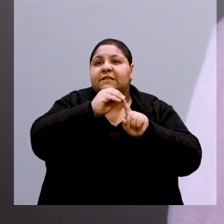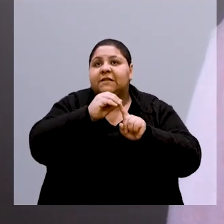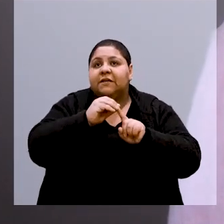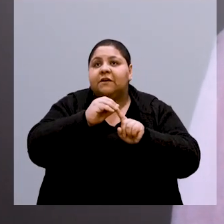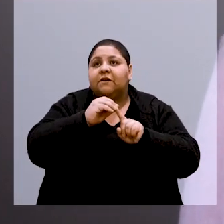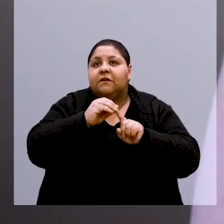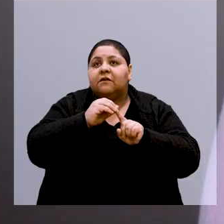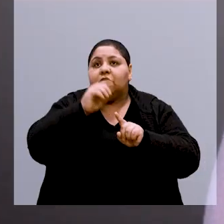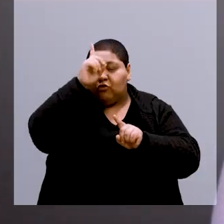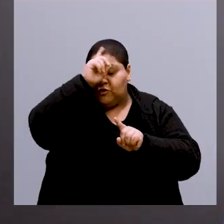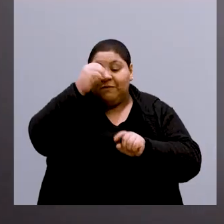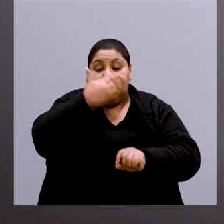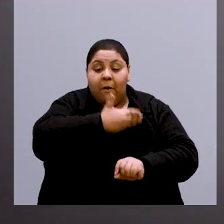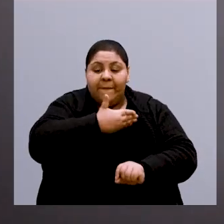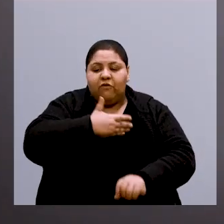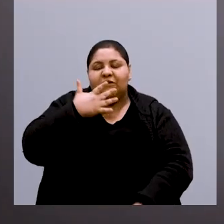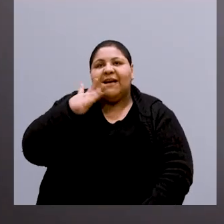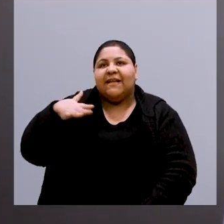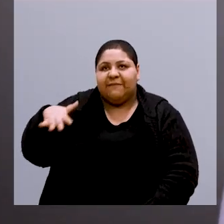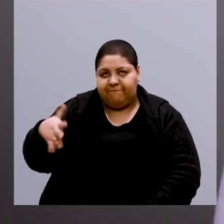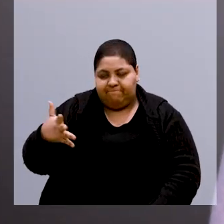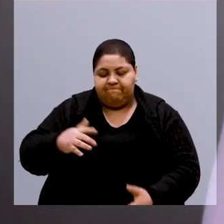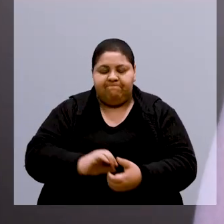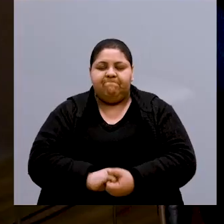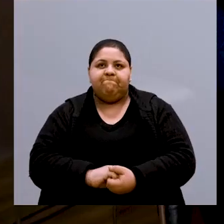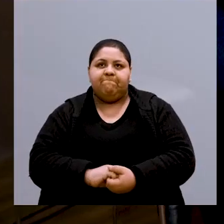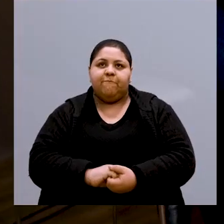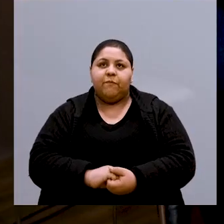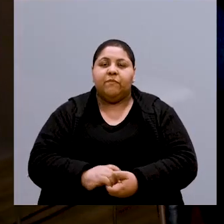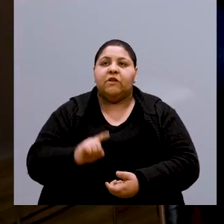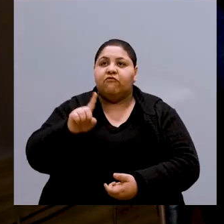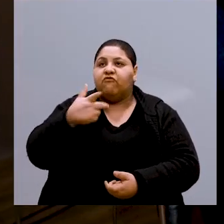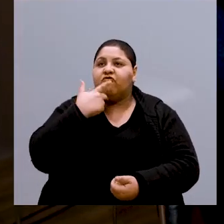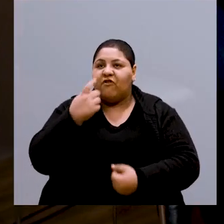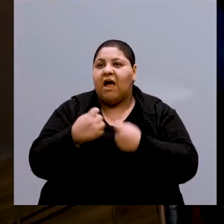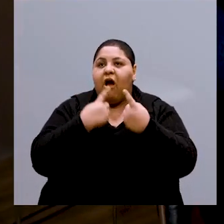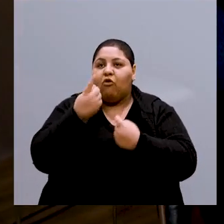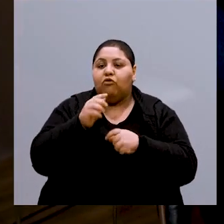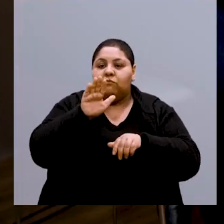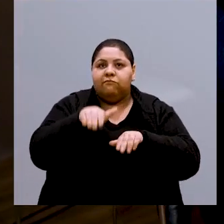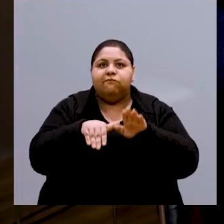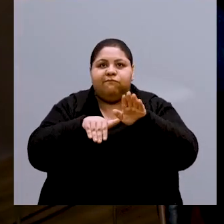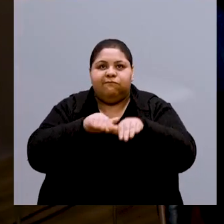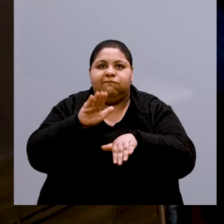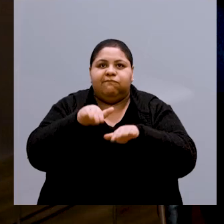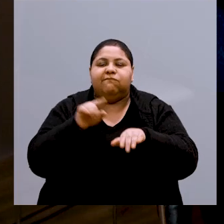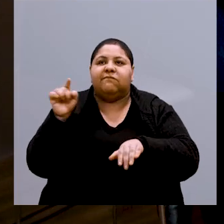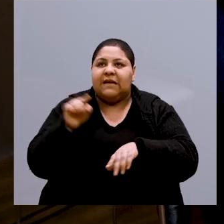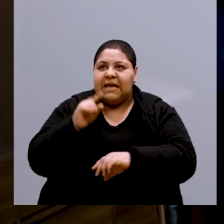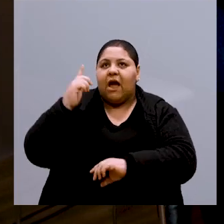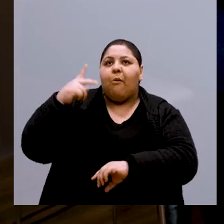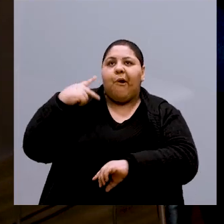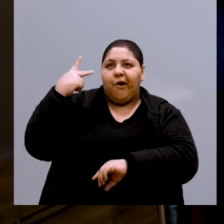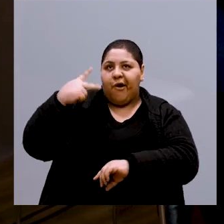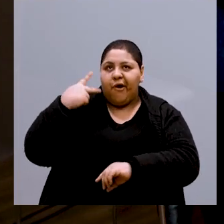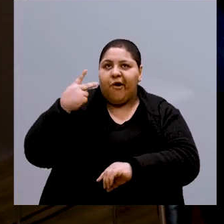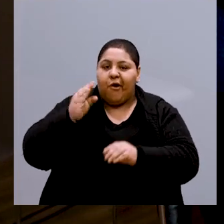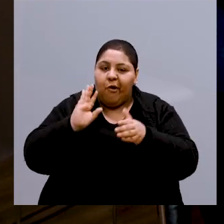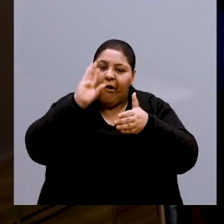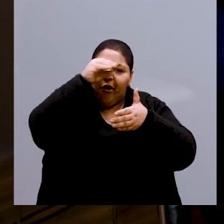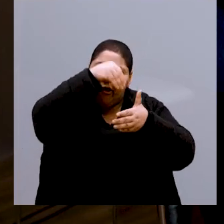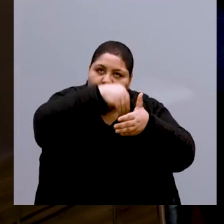precisa fazer para ser um Hospital Amigo da Criança? Então, vou citar alguns dos passos, né? Que é ter uma política,